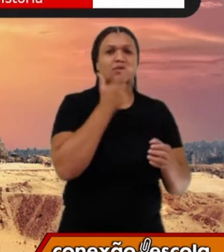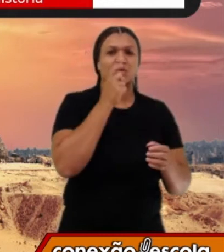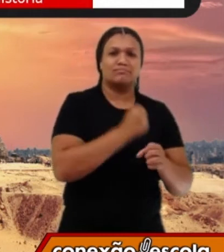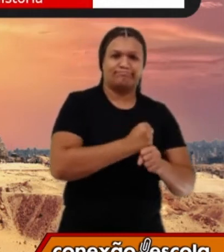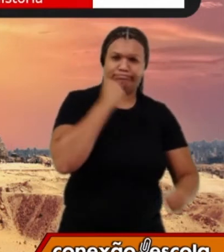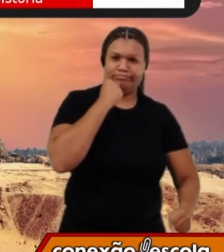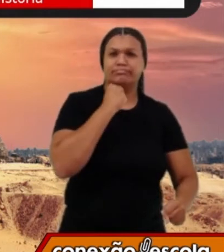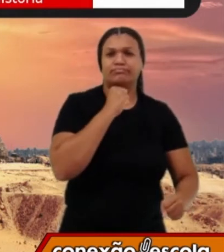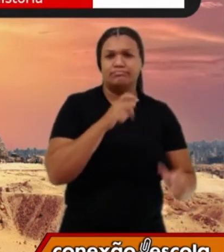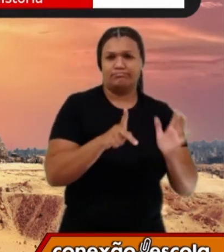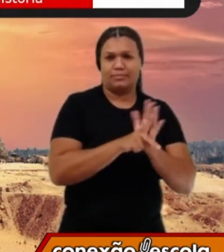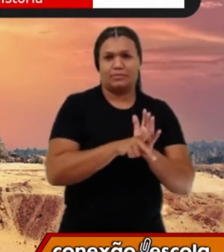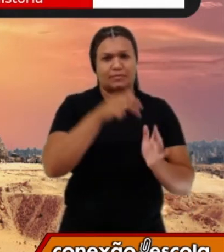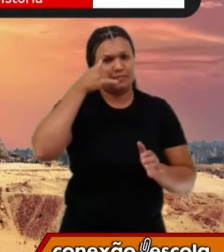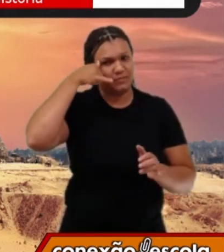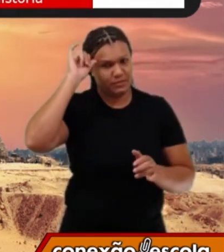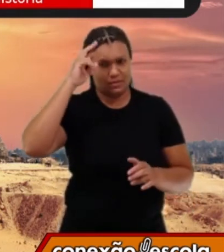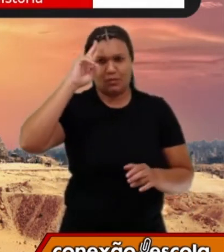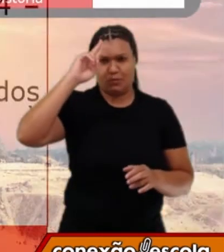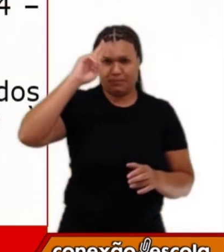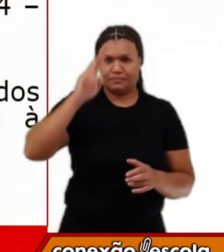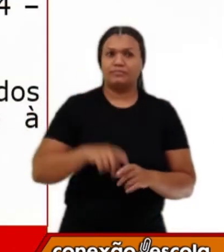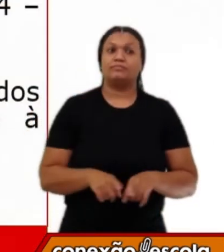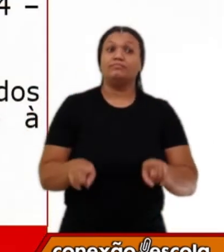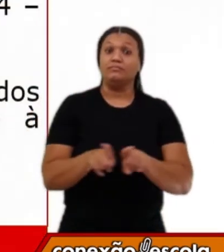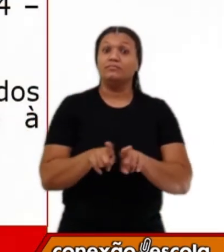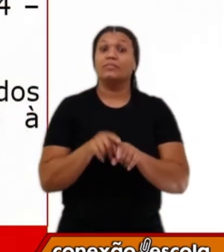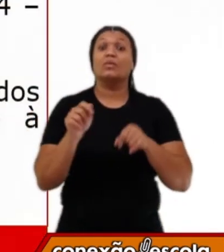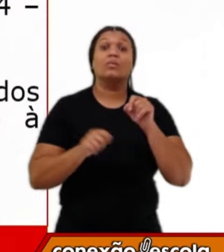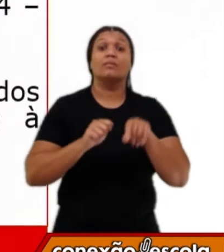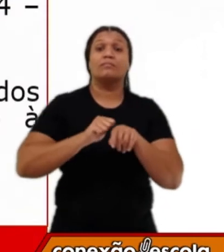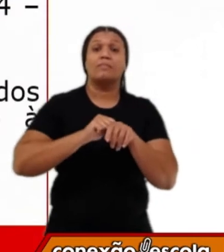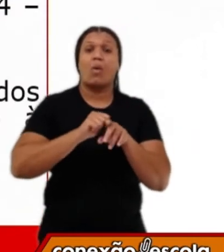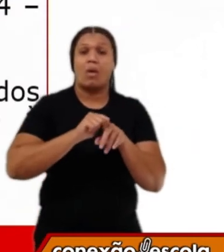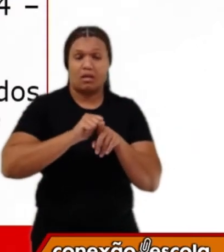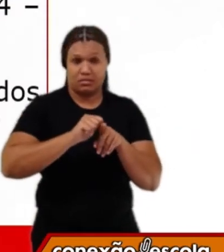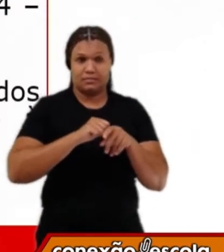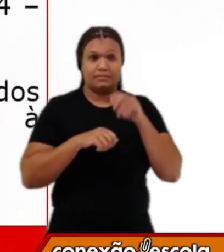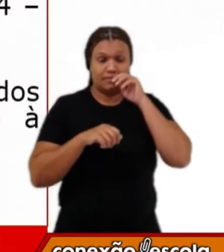os cafeicultores. A borracha também foi muito importante,